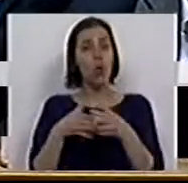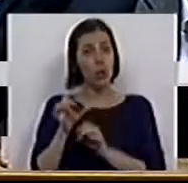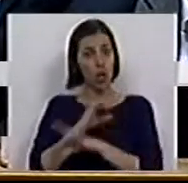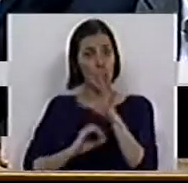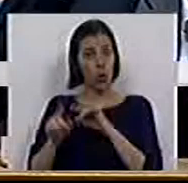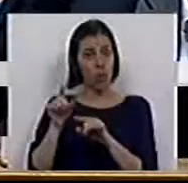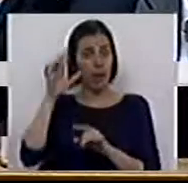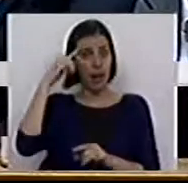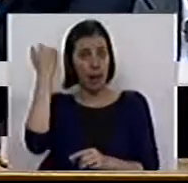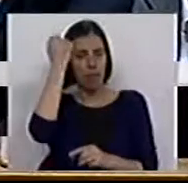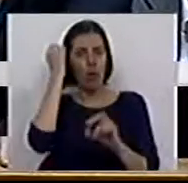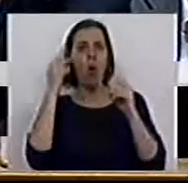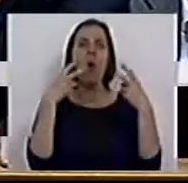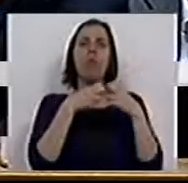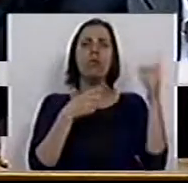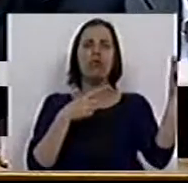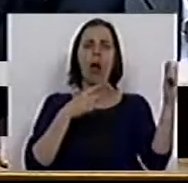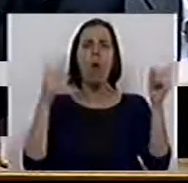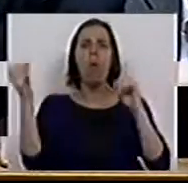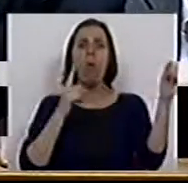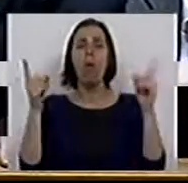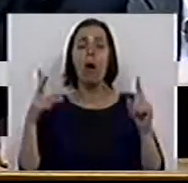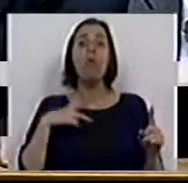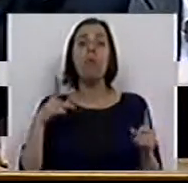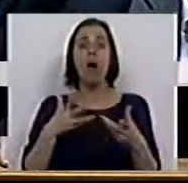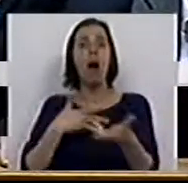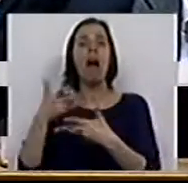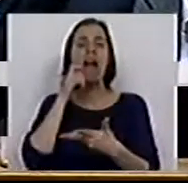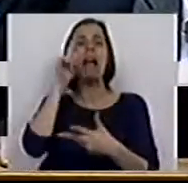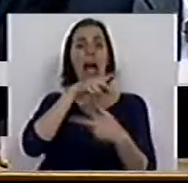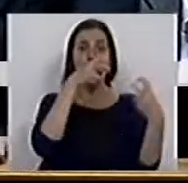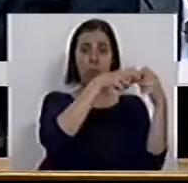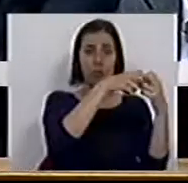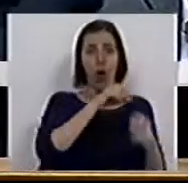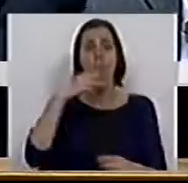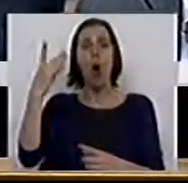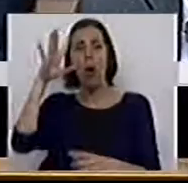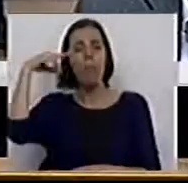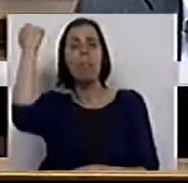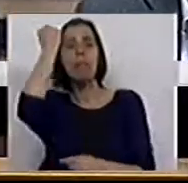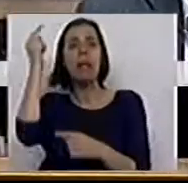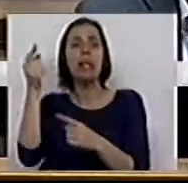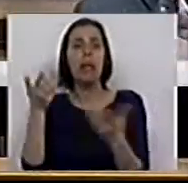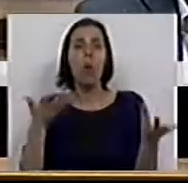Europeu é em Berlim ou é em Bruxelas? Portugal negocia com Bruxelas ou negocia com Berlim?